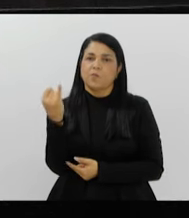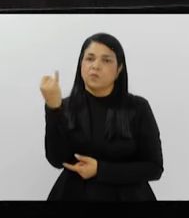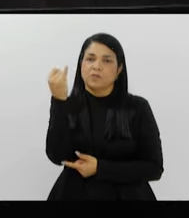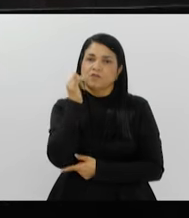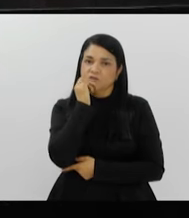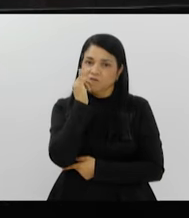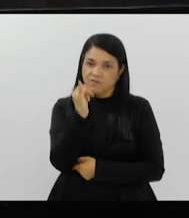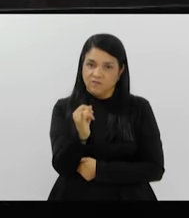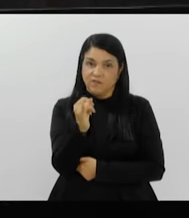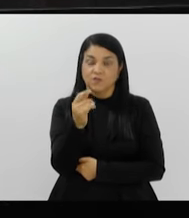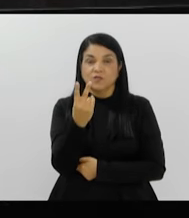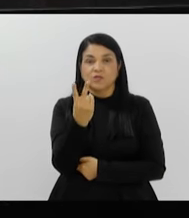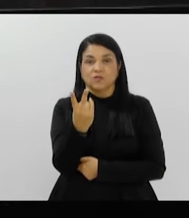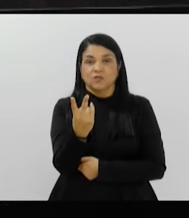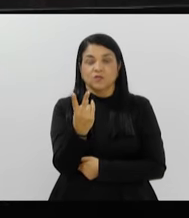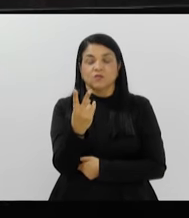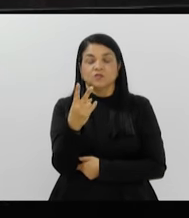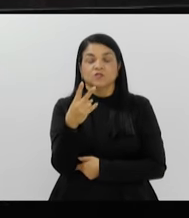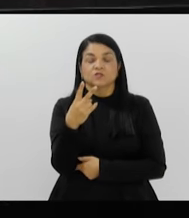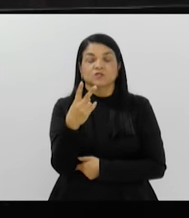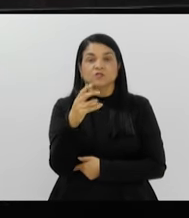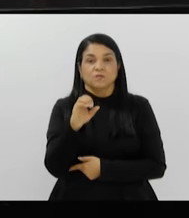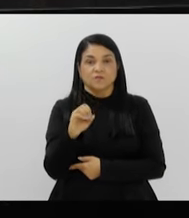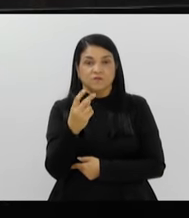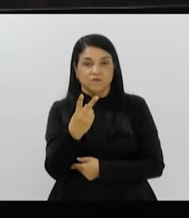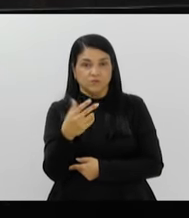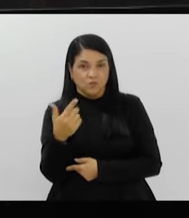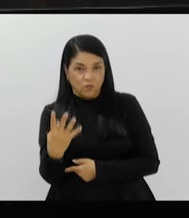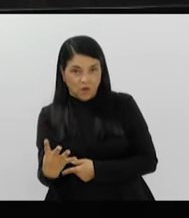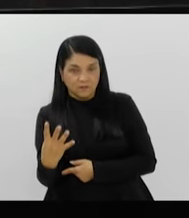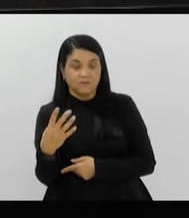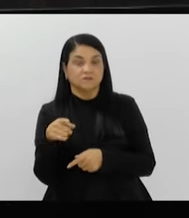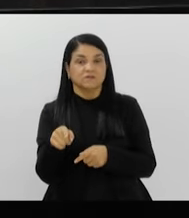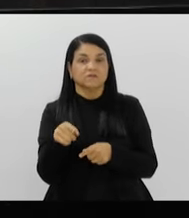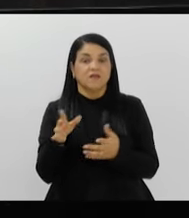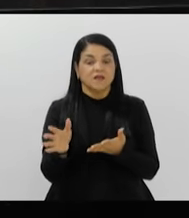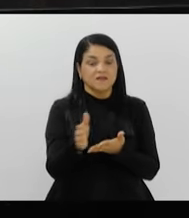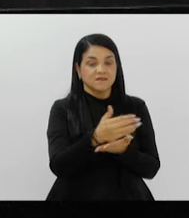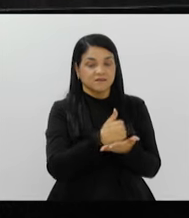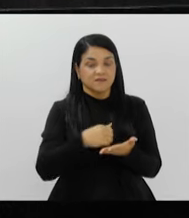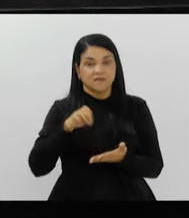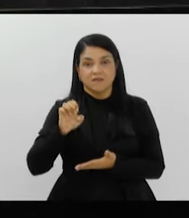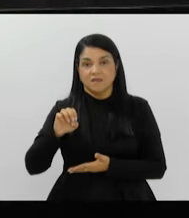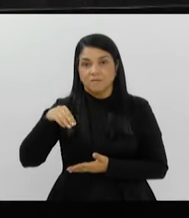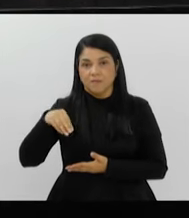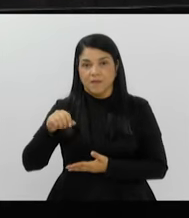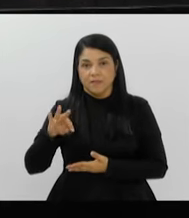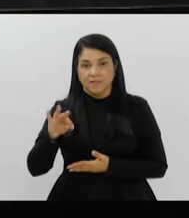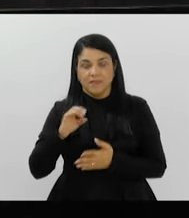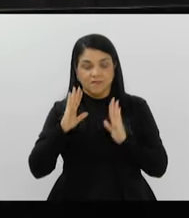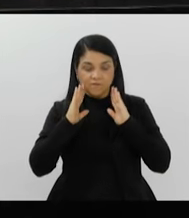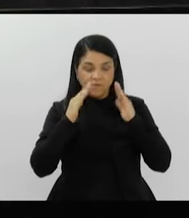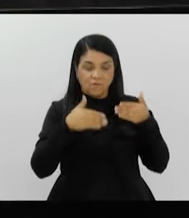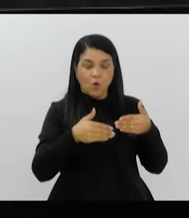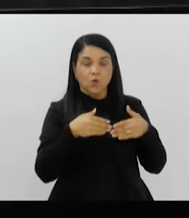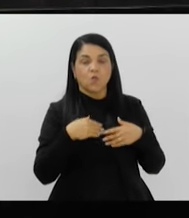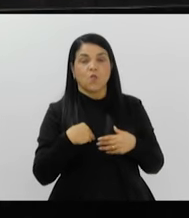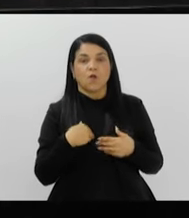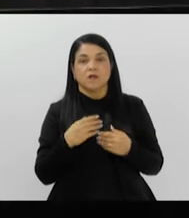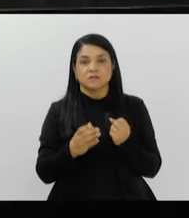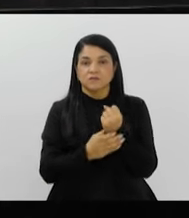mencionar que, em 2024, a receita da Emater destinada à segurança alimentar e